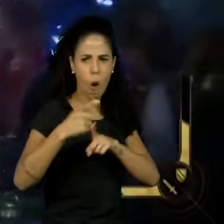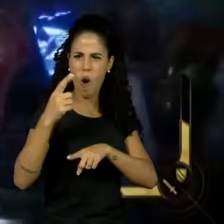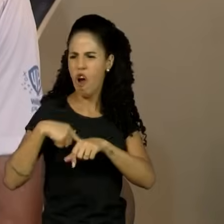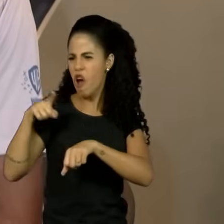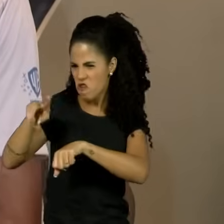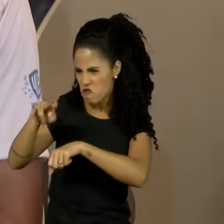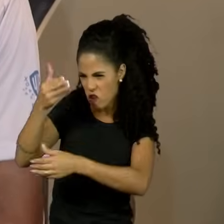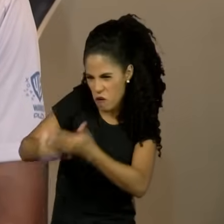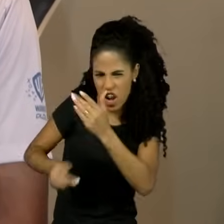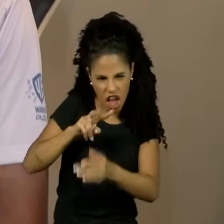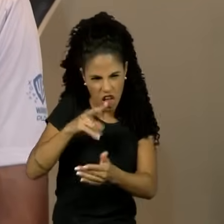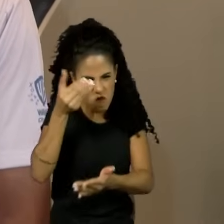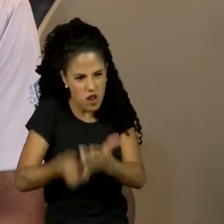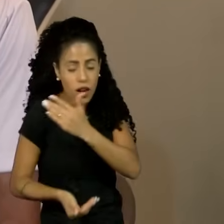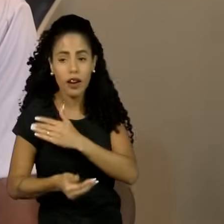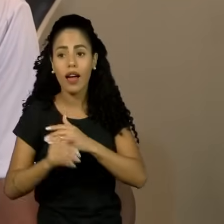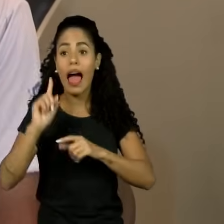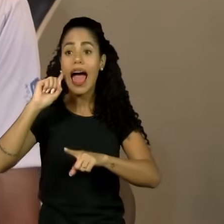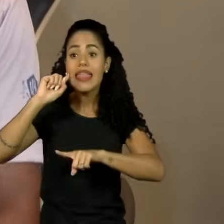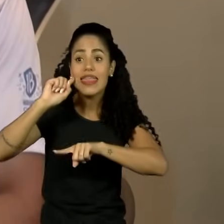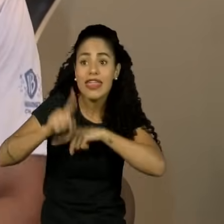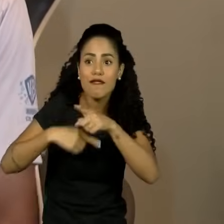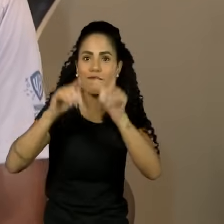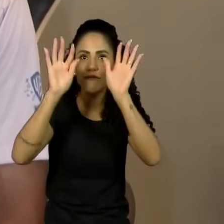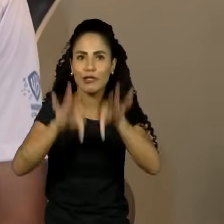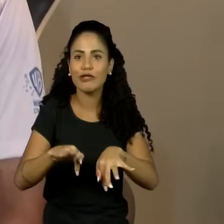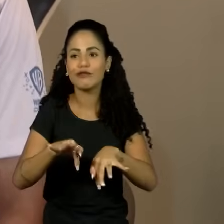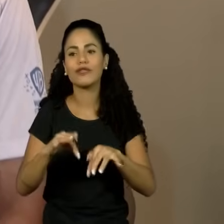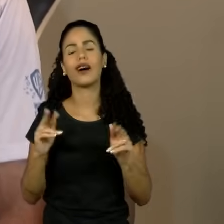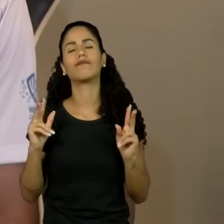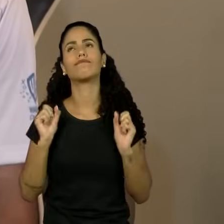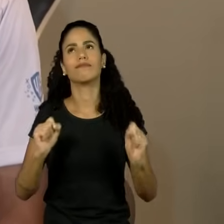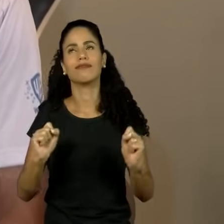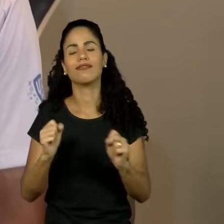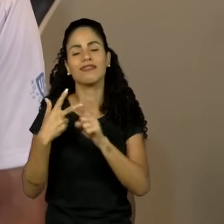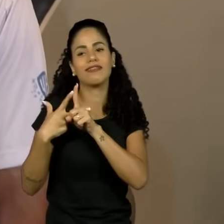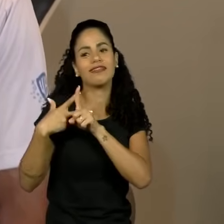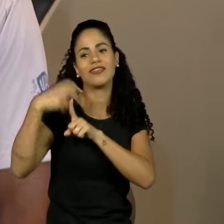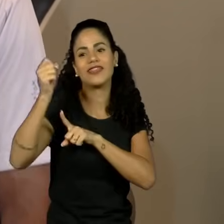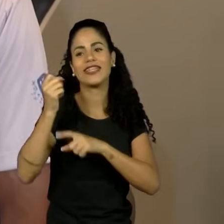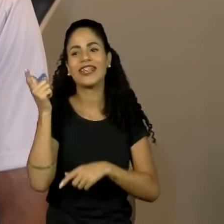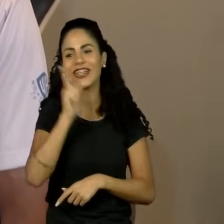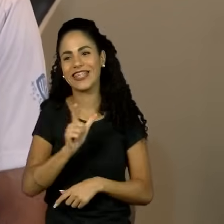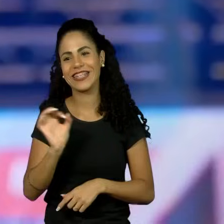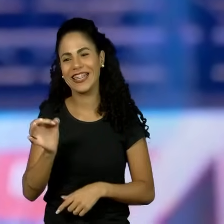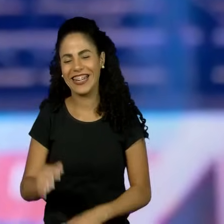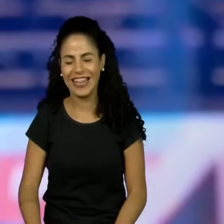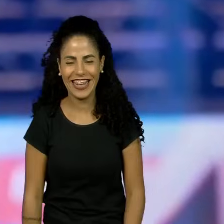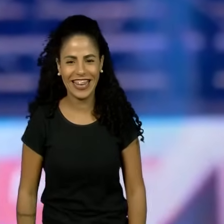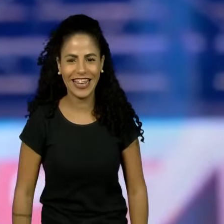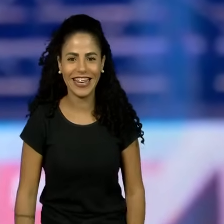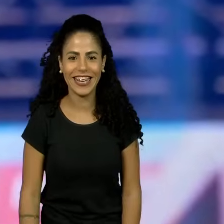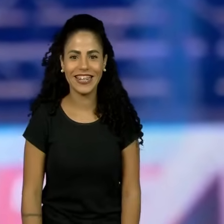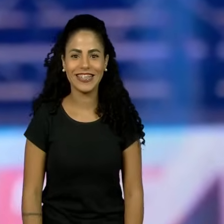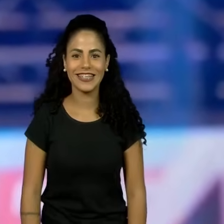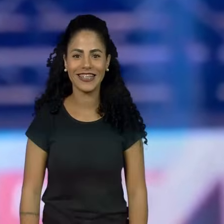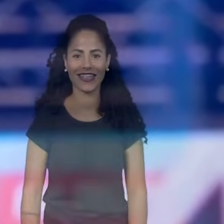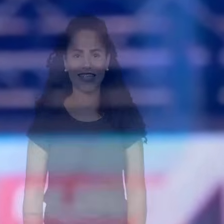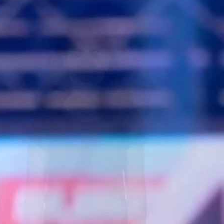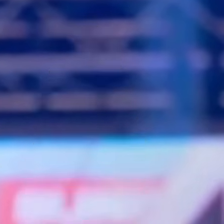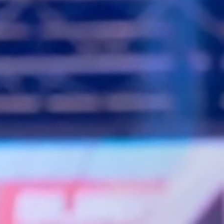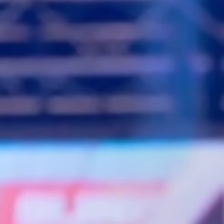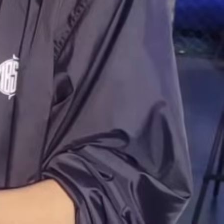perder. Mas acabou que no final ali deu tudo certo e acabei sendo campeão ali.